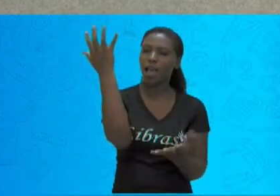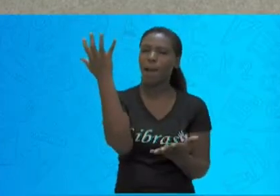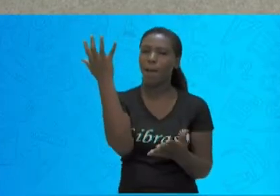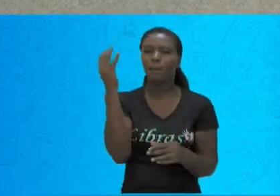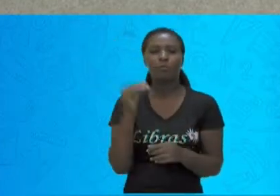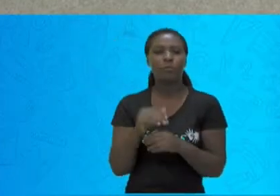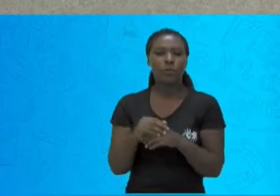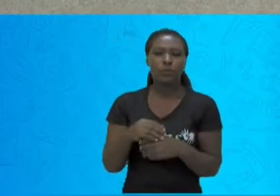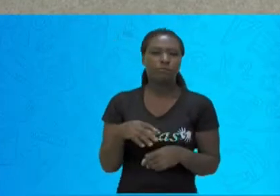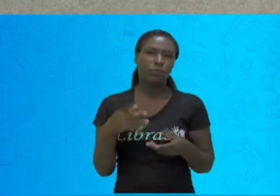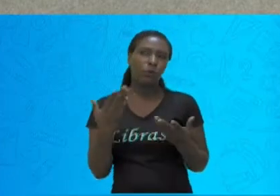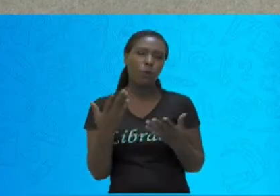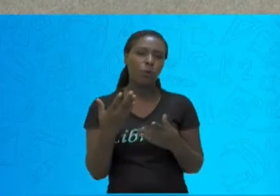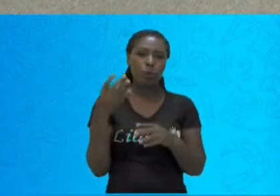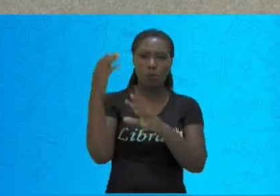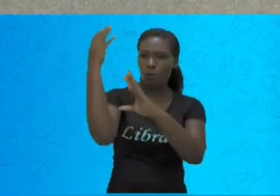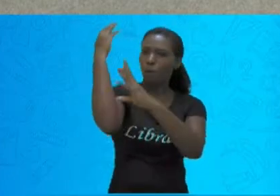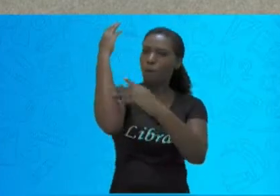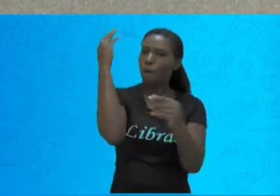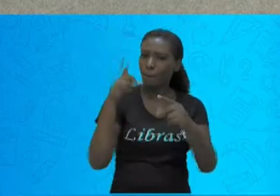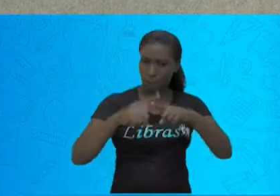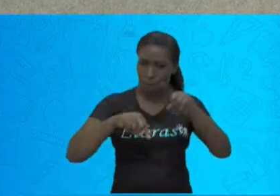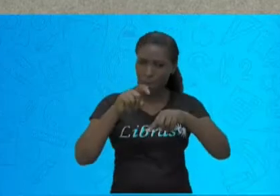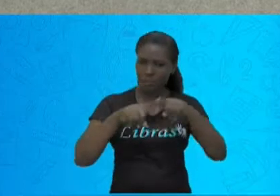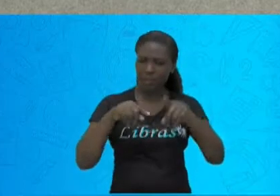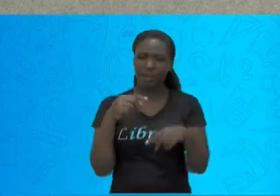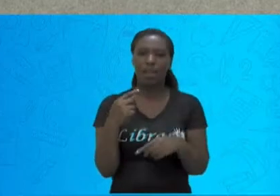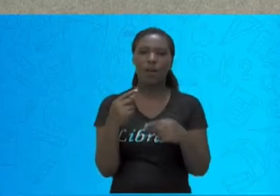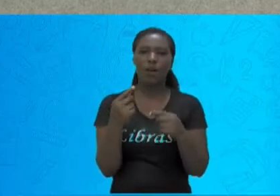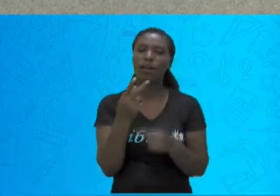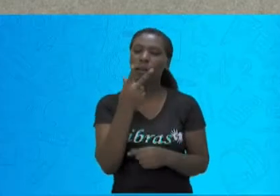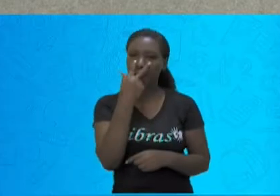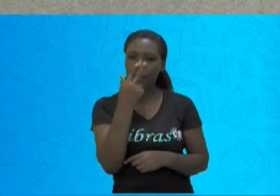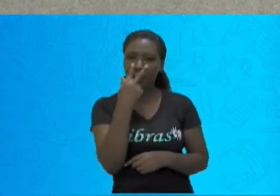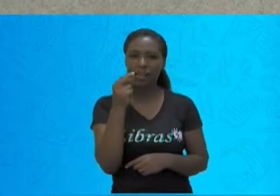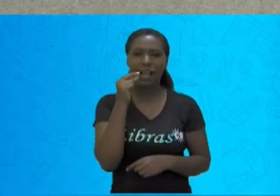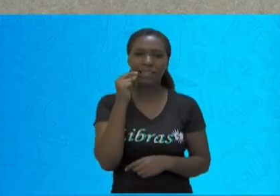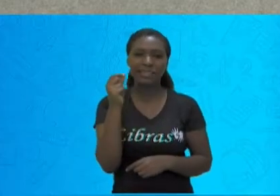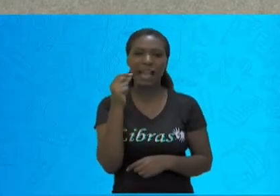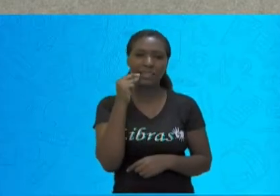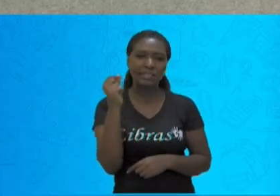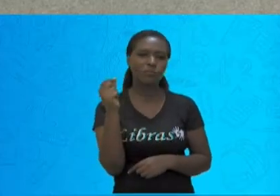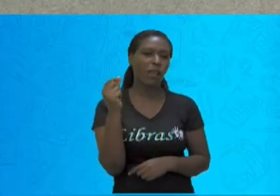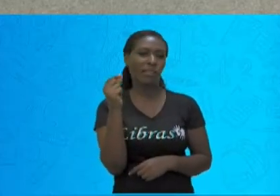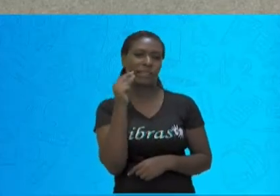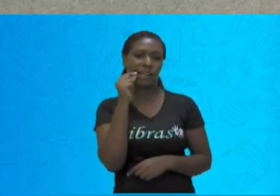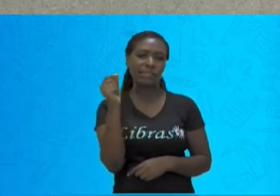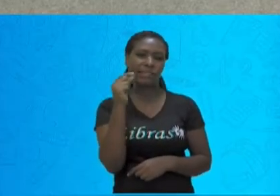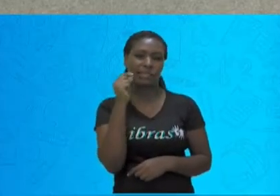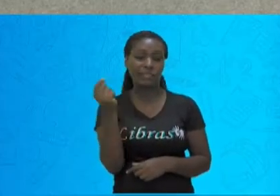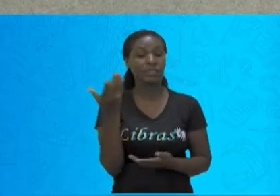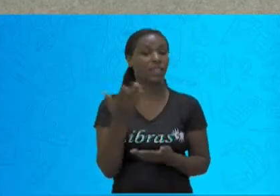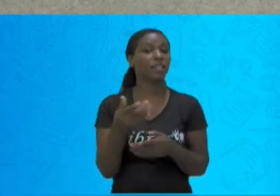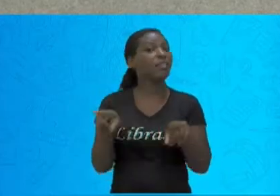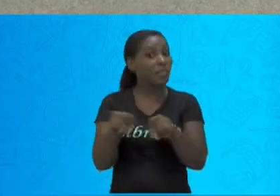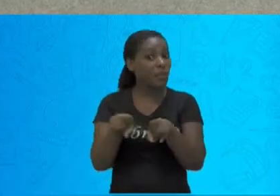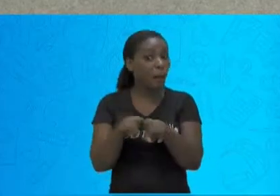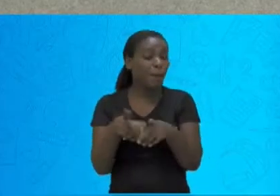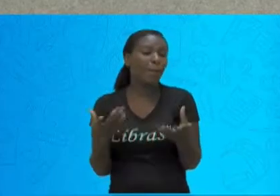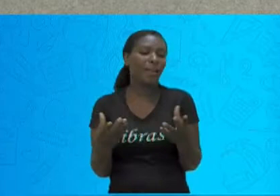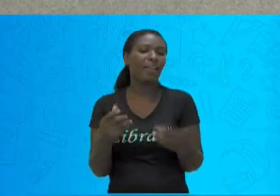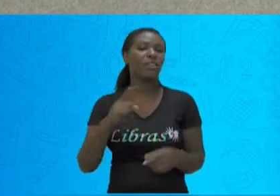primitivo. Eles também cultivavam o milho, a abóbora e o feijão, entre outros